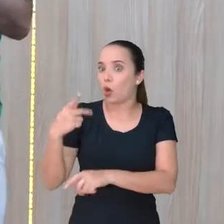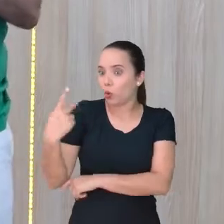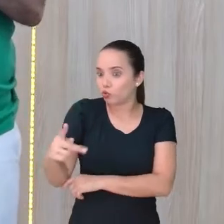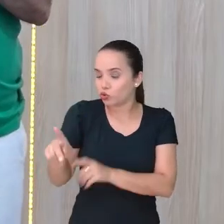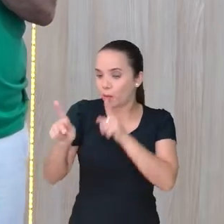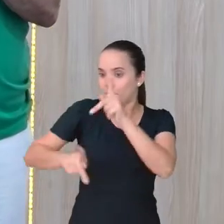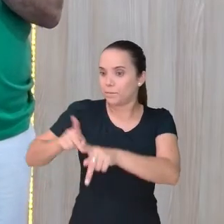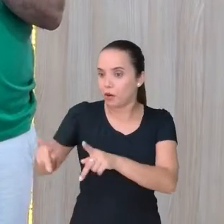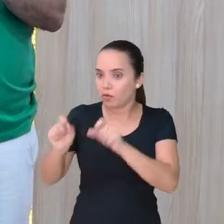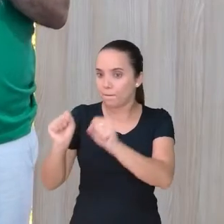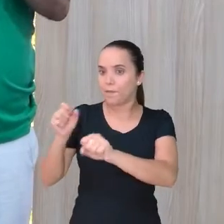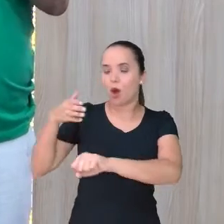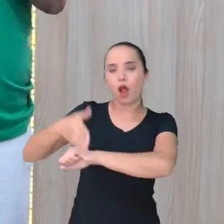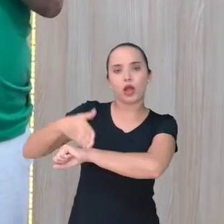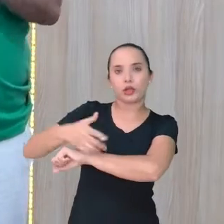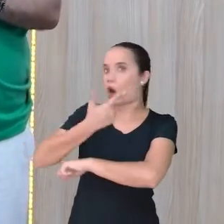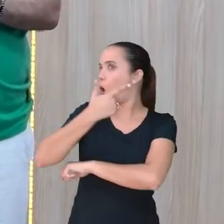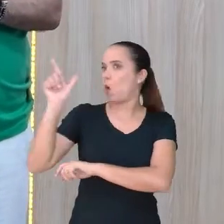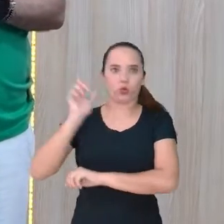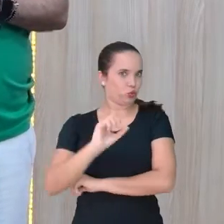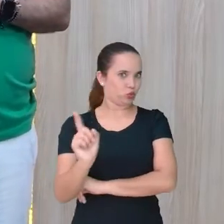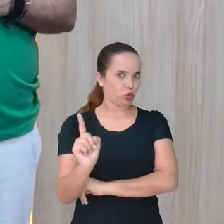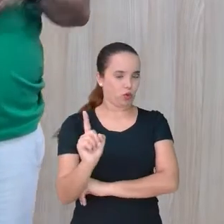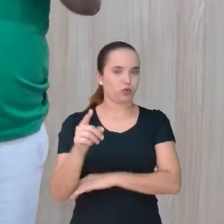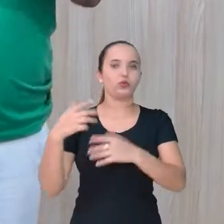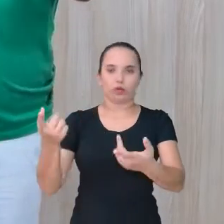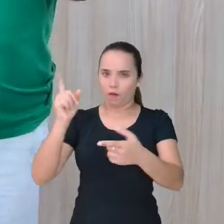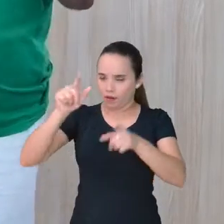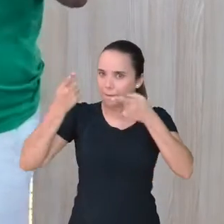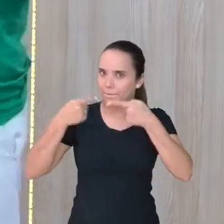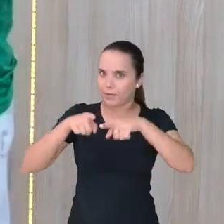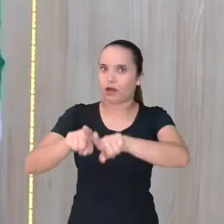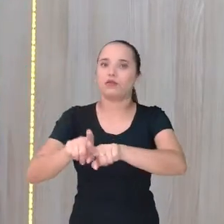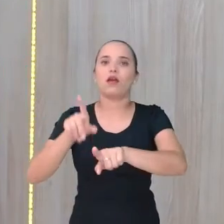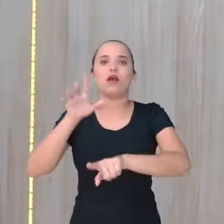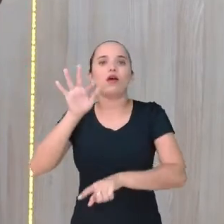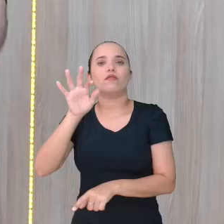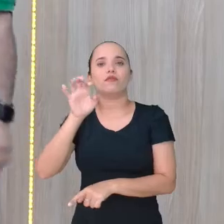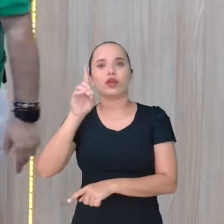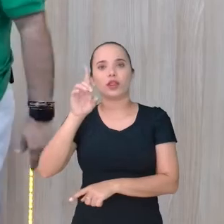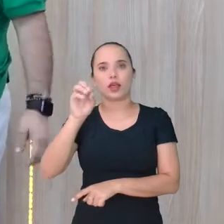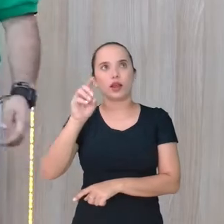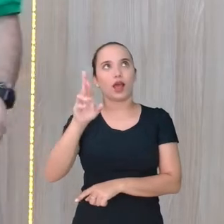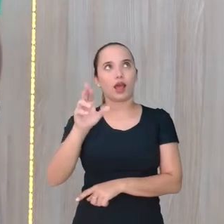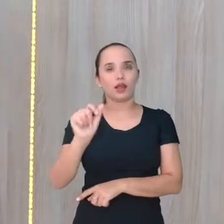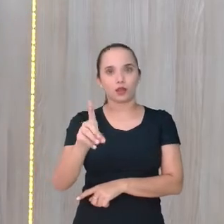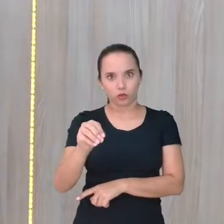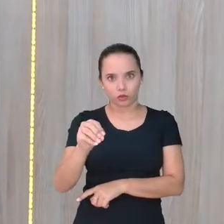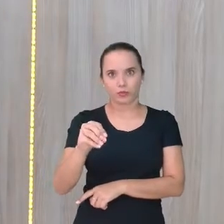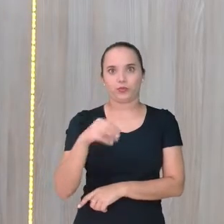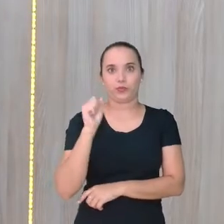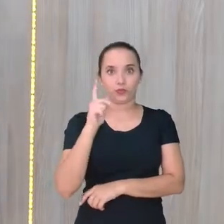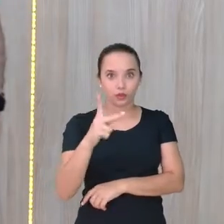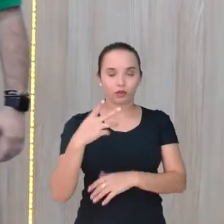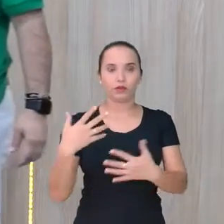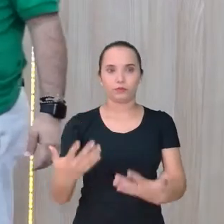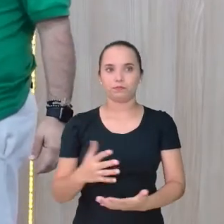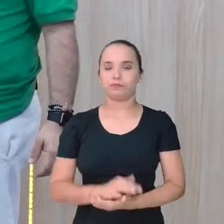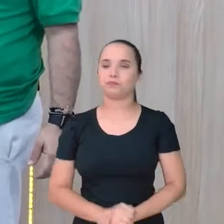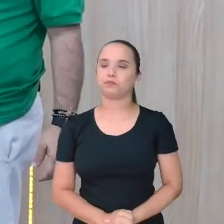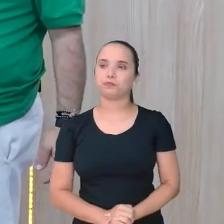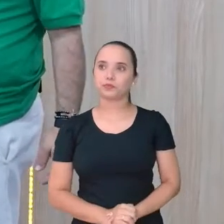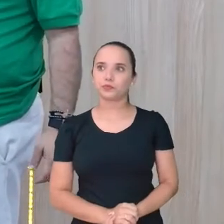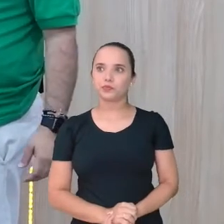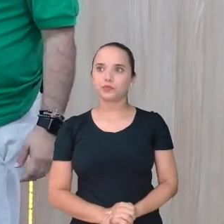essa parceria, certo? Então, eles entraram nessa condição aí, na condição de federados,